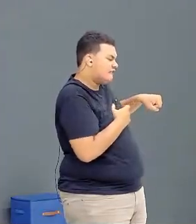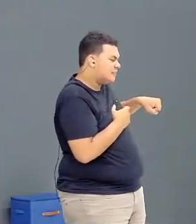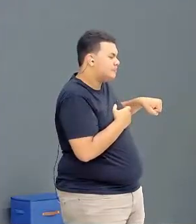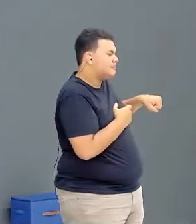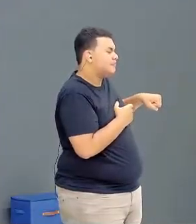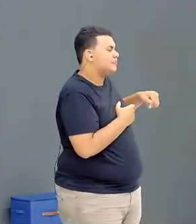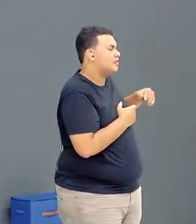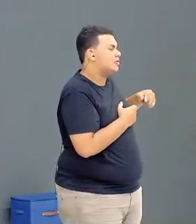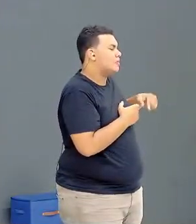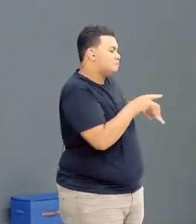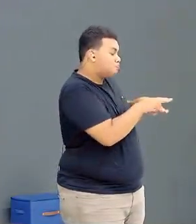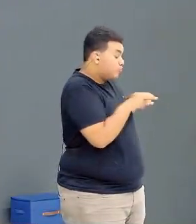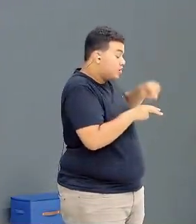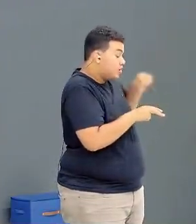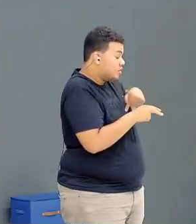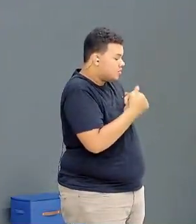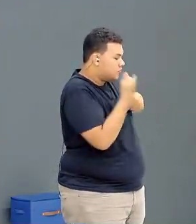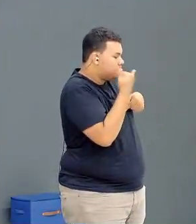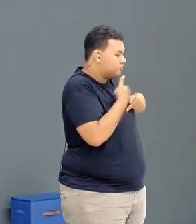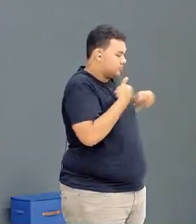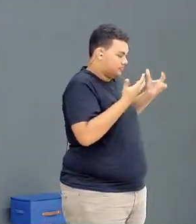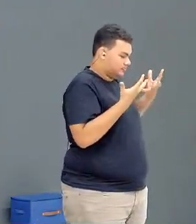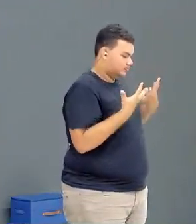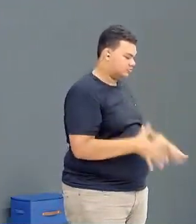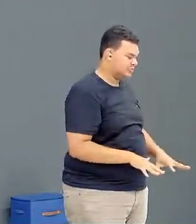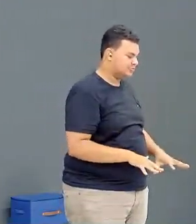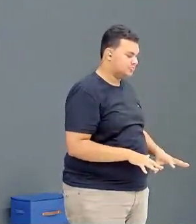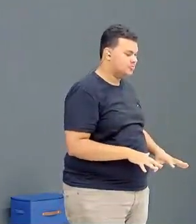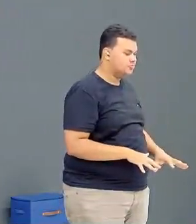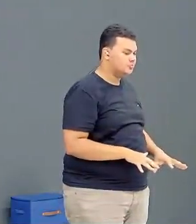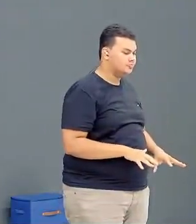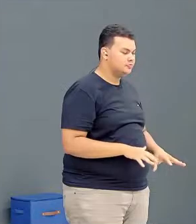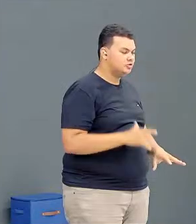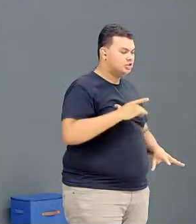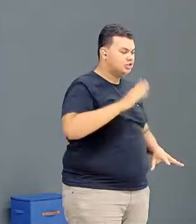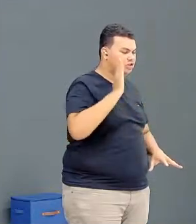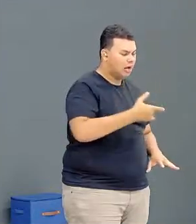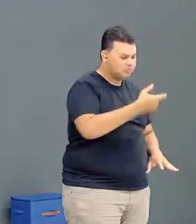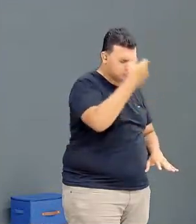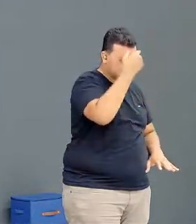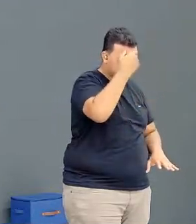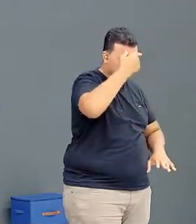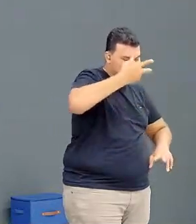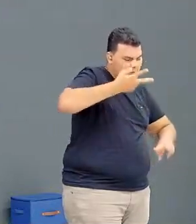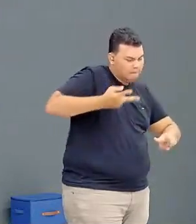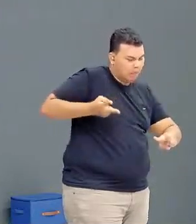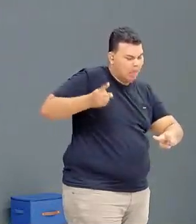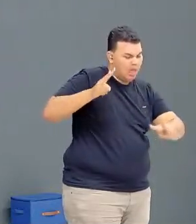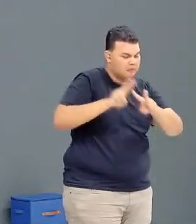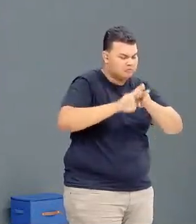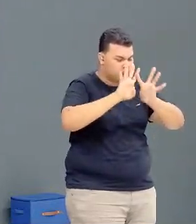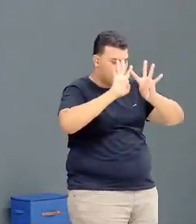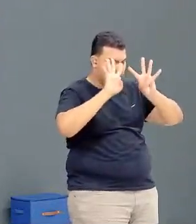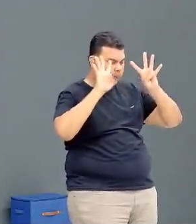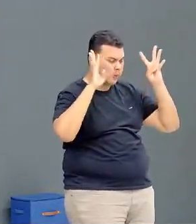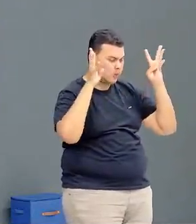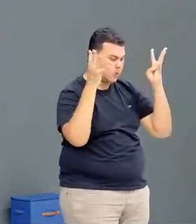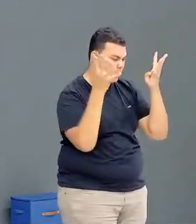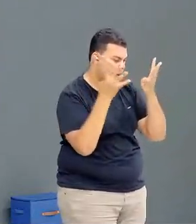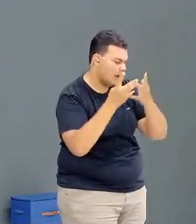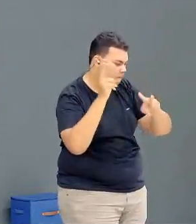se perdoe. Um argumento muito forte foi estabelecido na sua mente, uma fortaleza foi